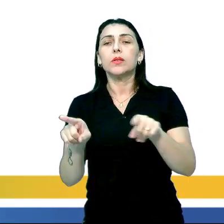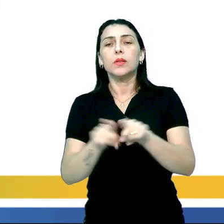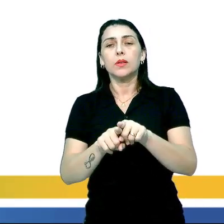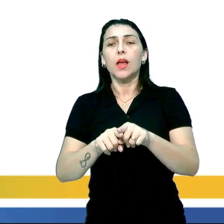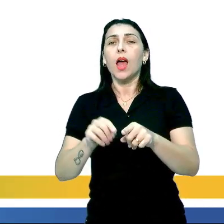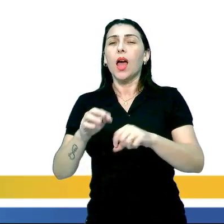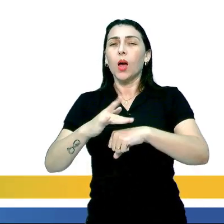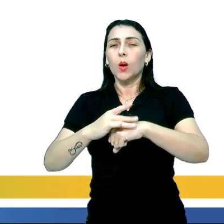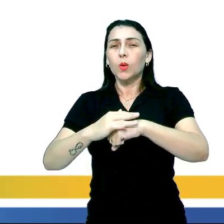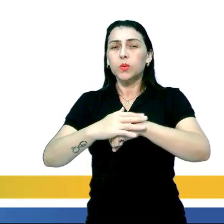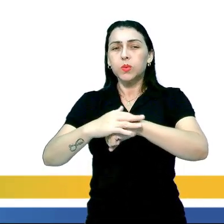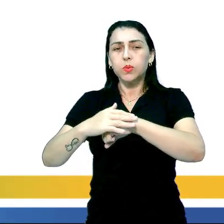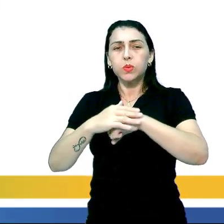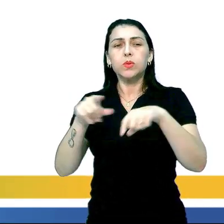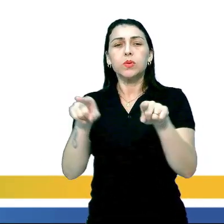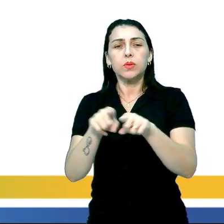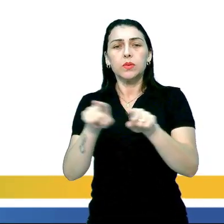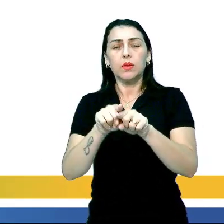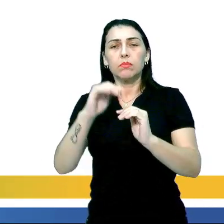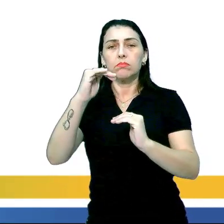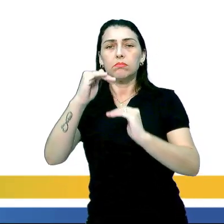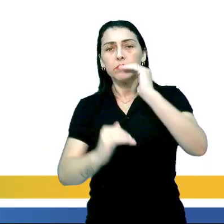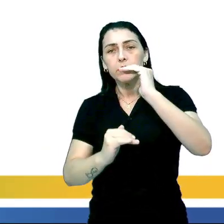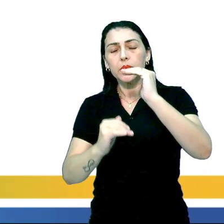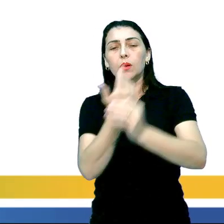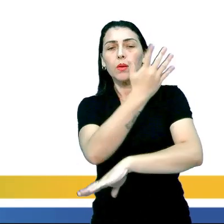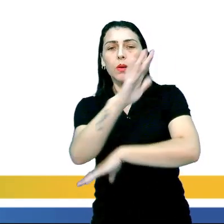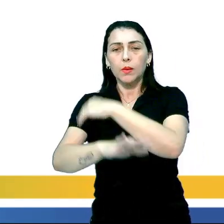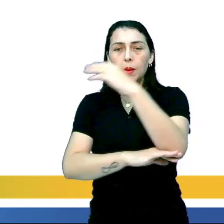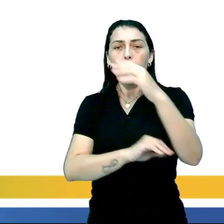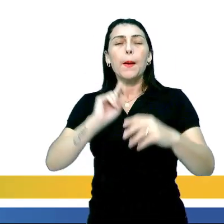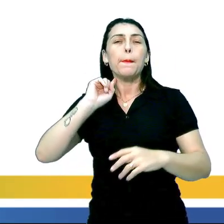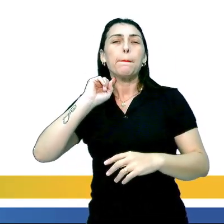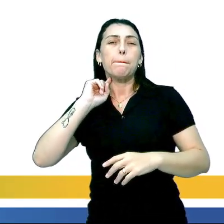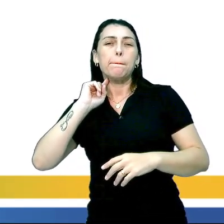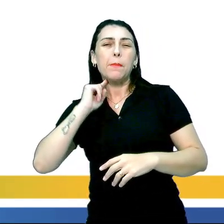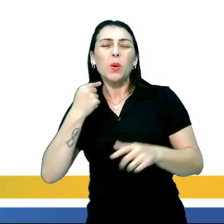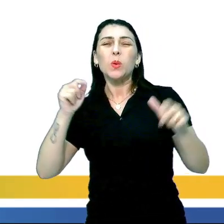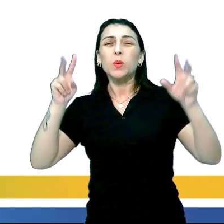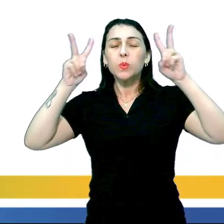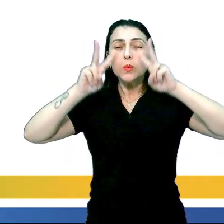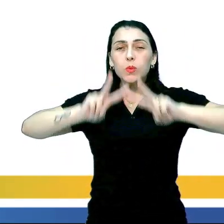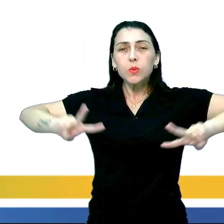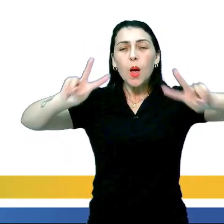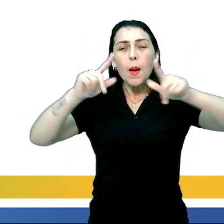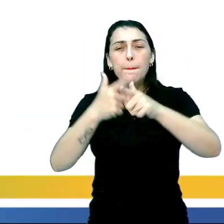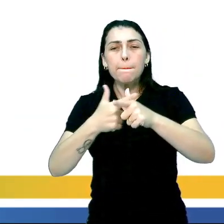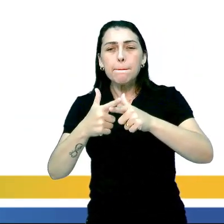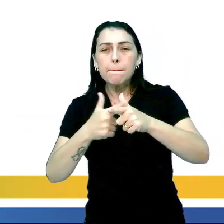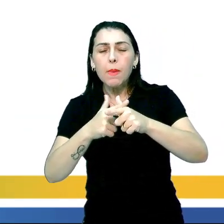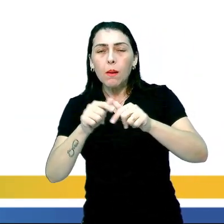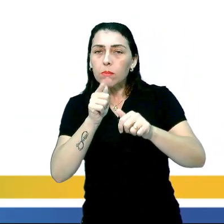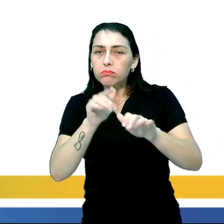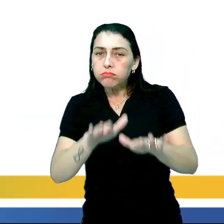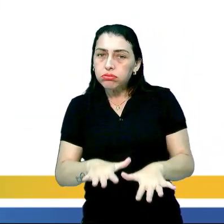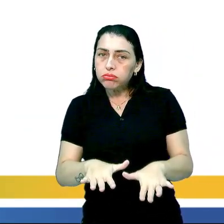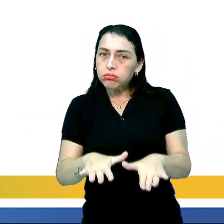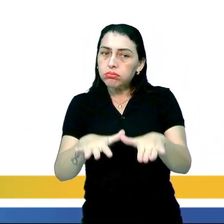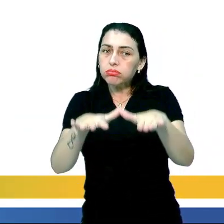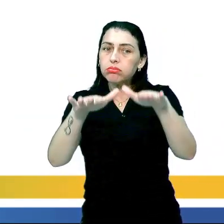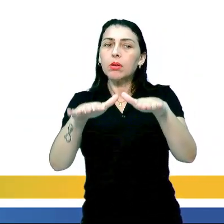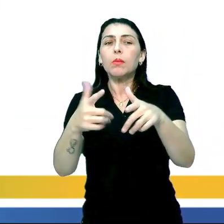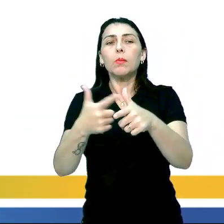de doenças, além do desequilíbrio ambiental, a poluição visual, problemas como